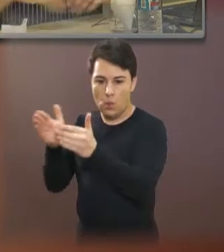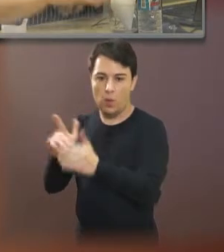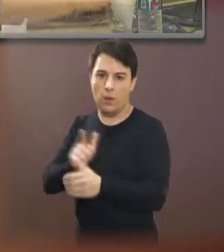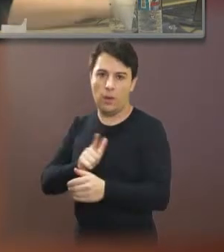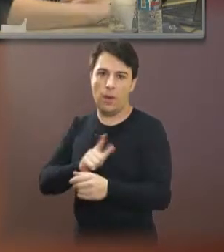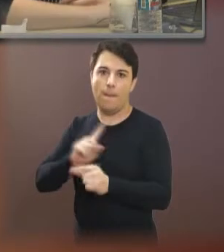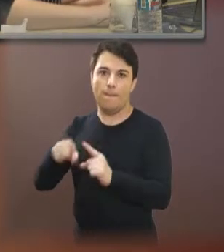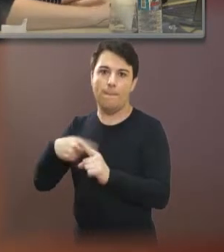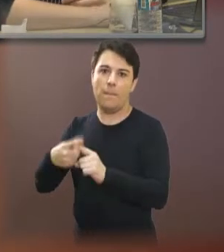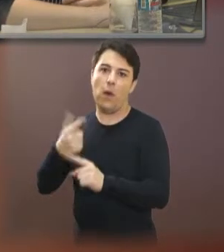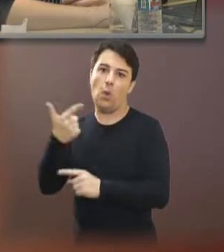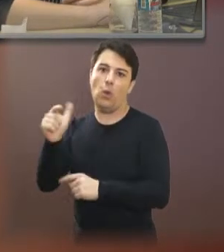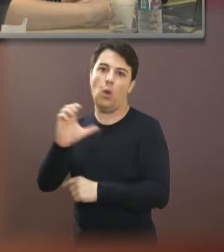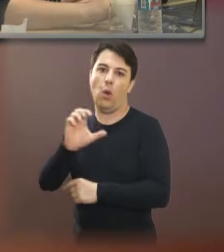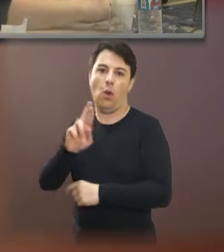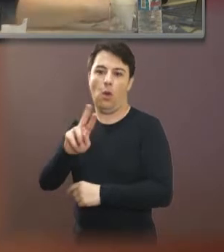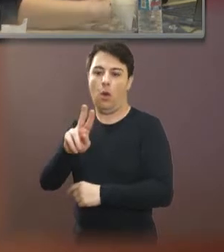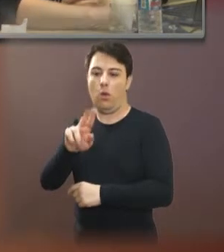e Córrego das Cruzes.